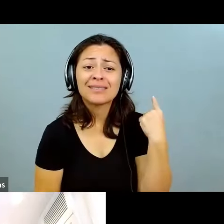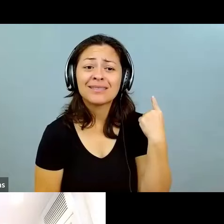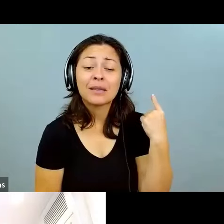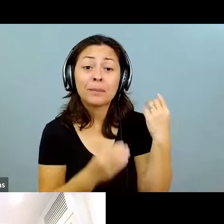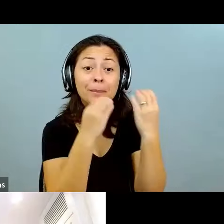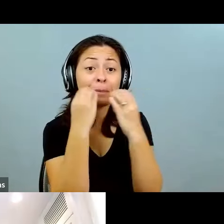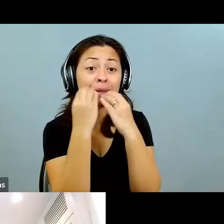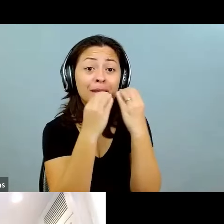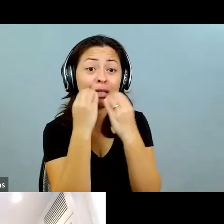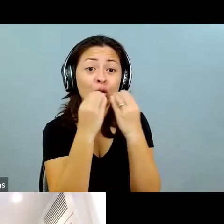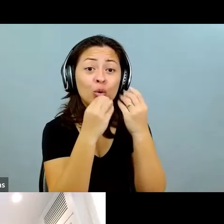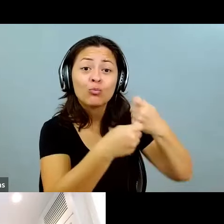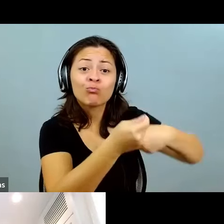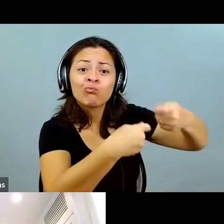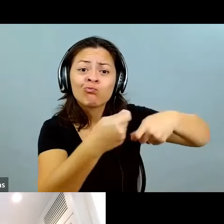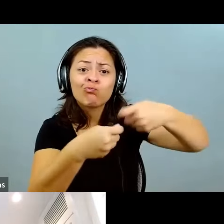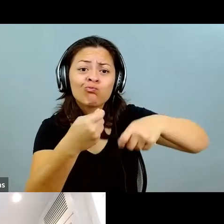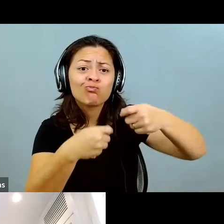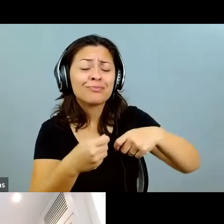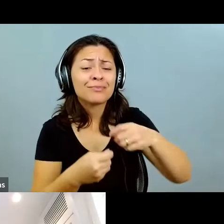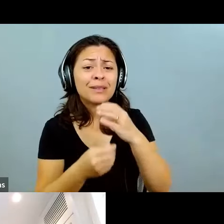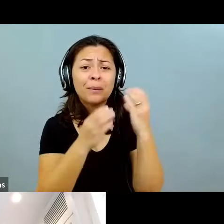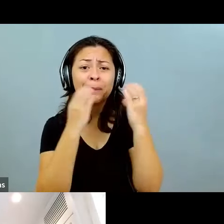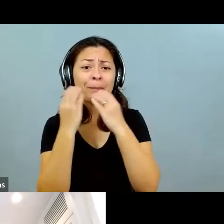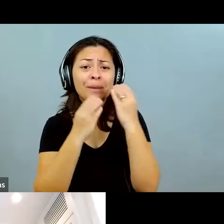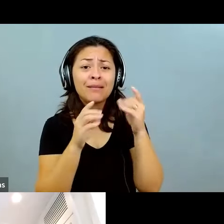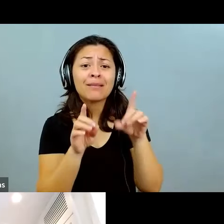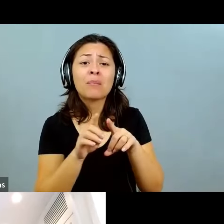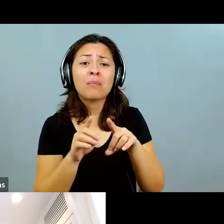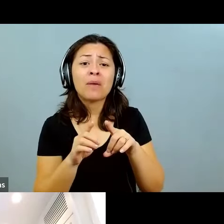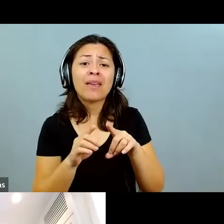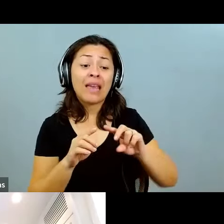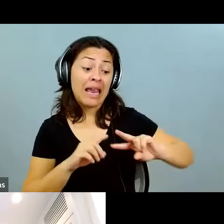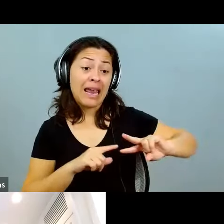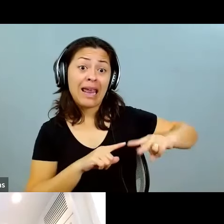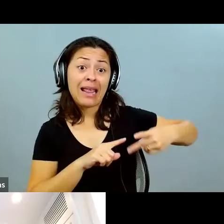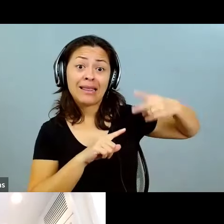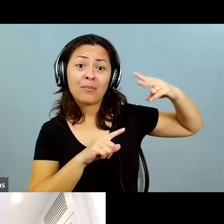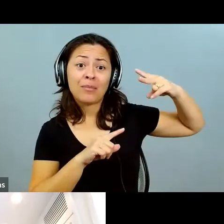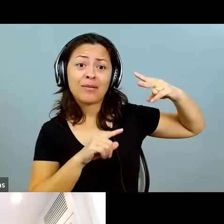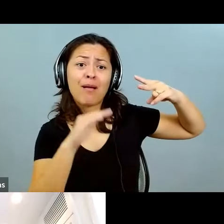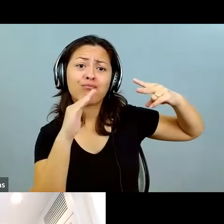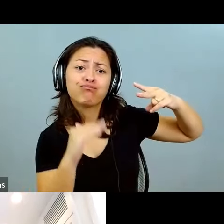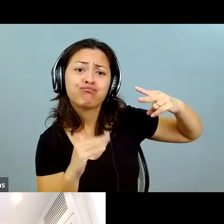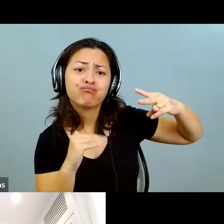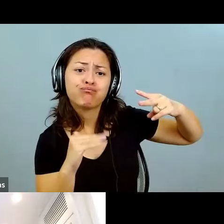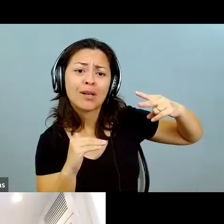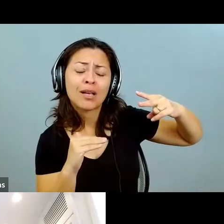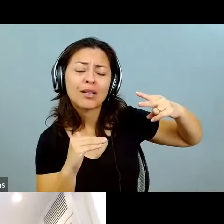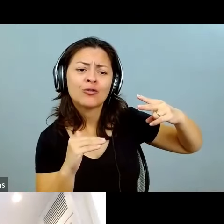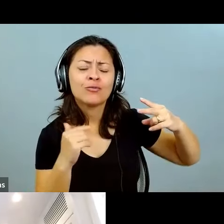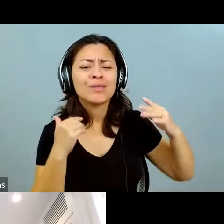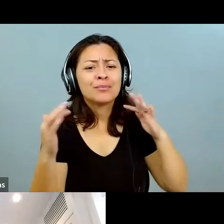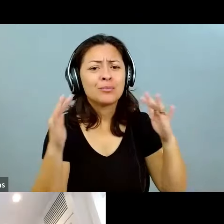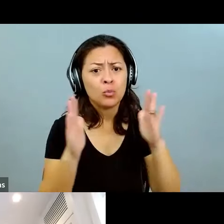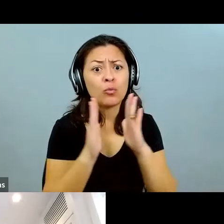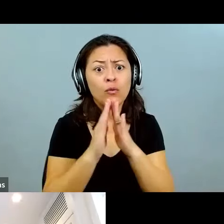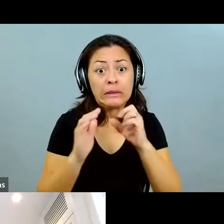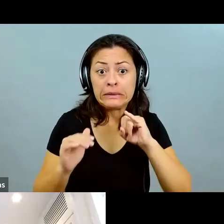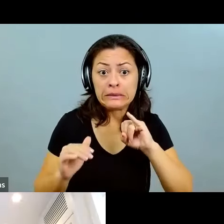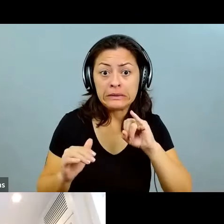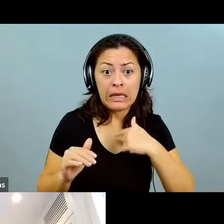milho eh e pelo que Aurélio falou realmente o nível de rentabilidade parece tá bem baixo e aí dentro desses dois pontos me corrig se tiver se eu